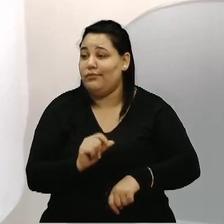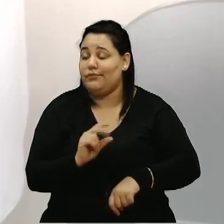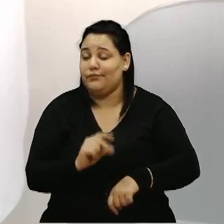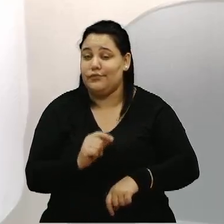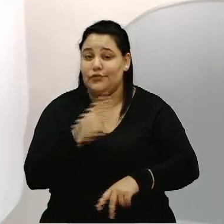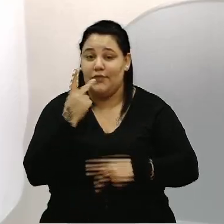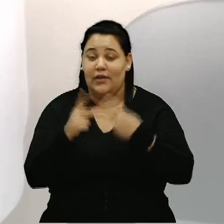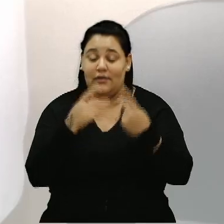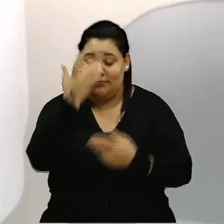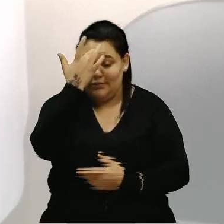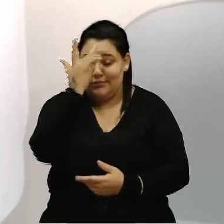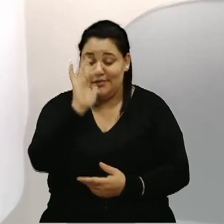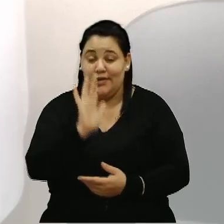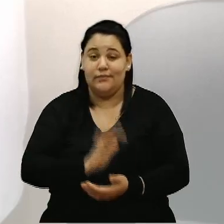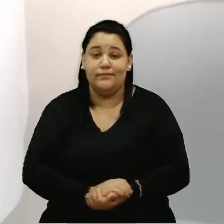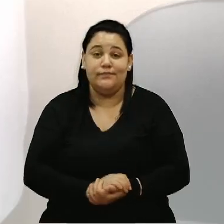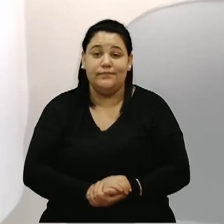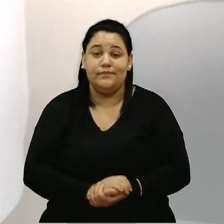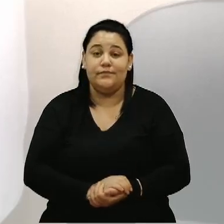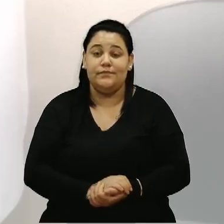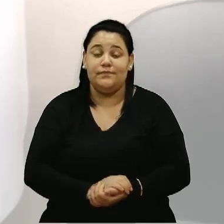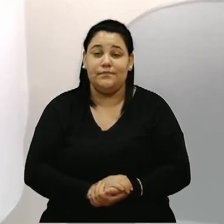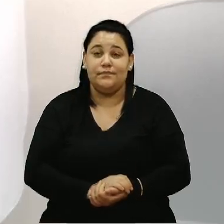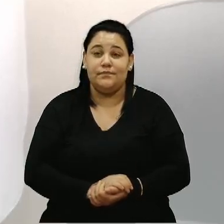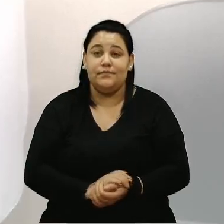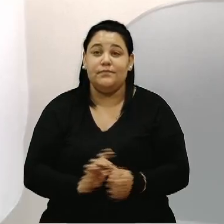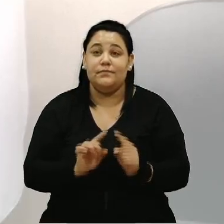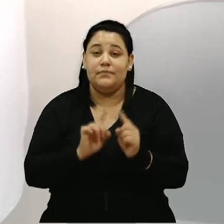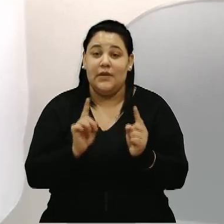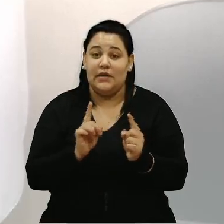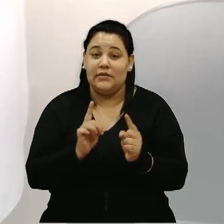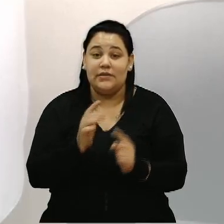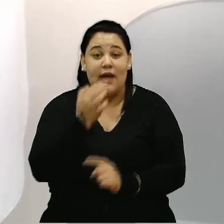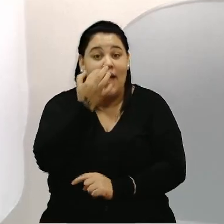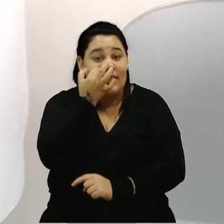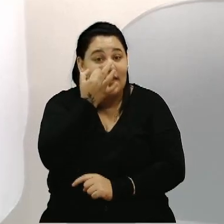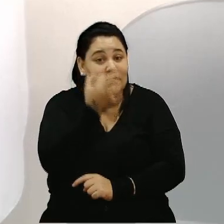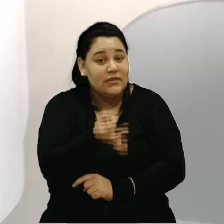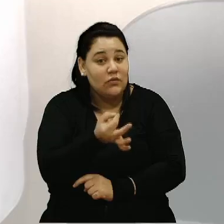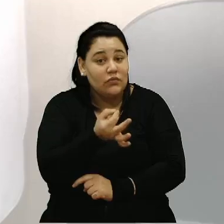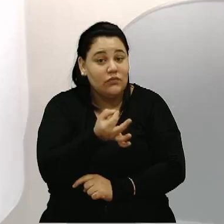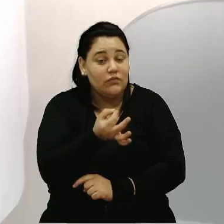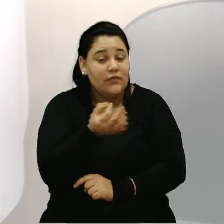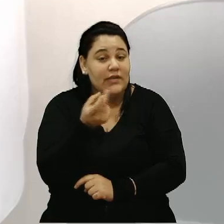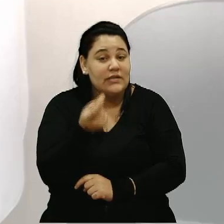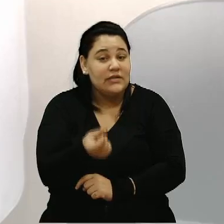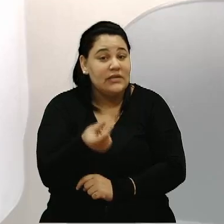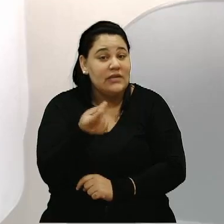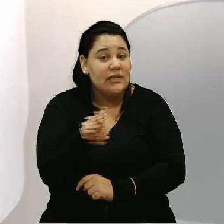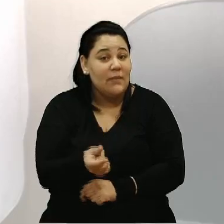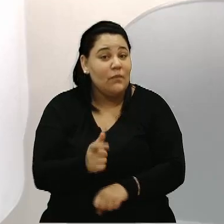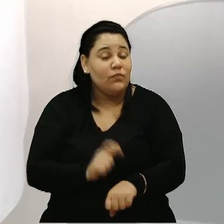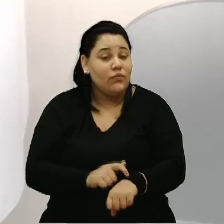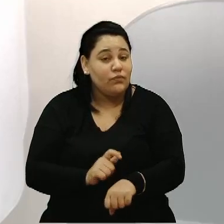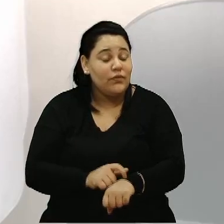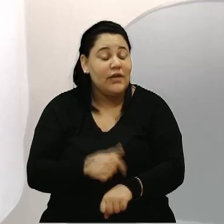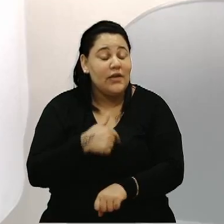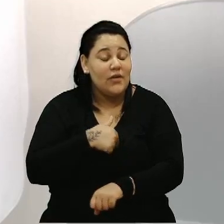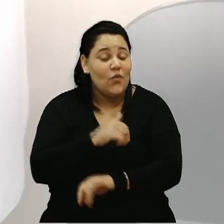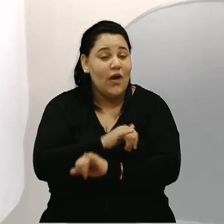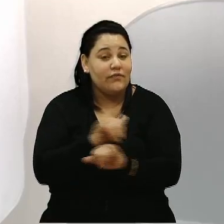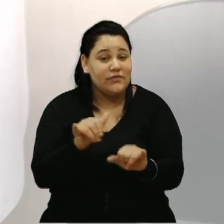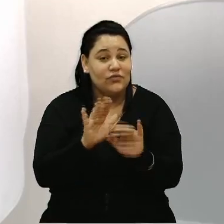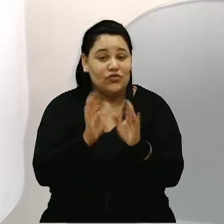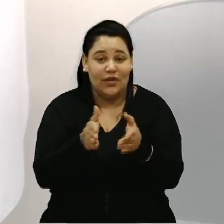dizer, eu já não sei mais. Mas volto aqui a chamar a atenção. Tenho falado disso há bastante tempo já.